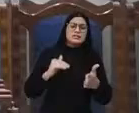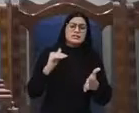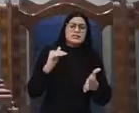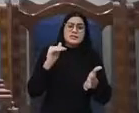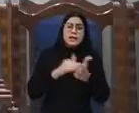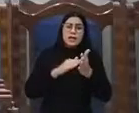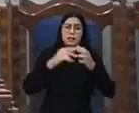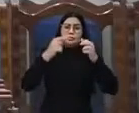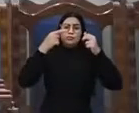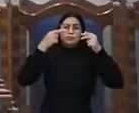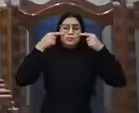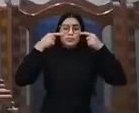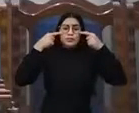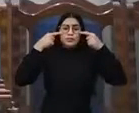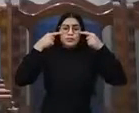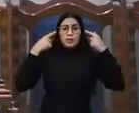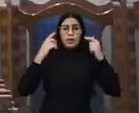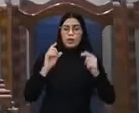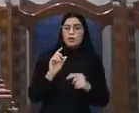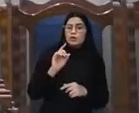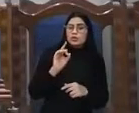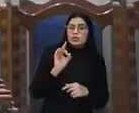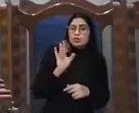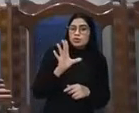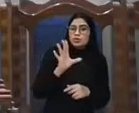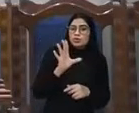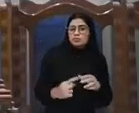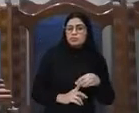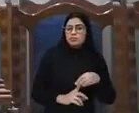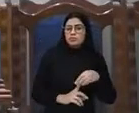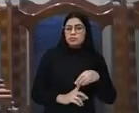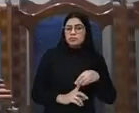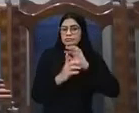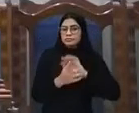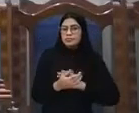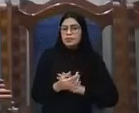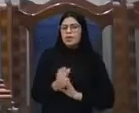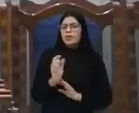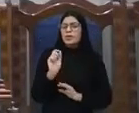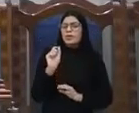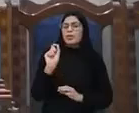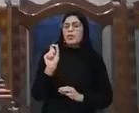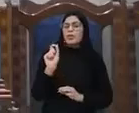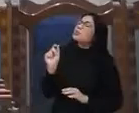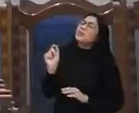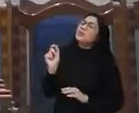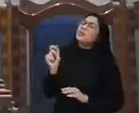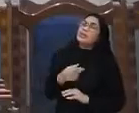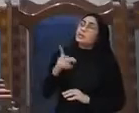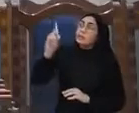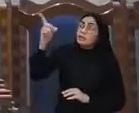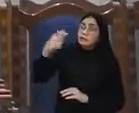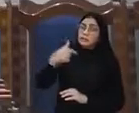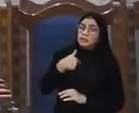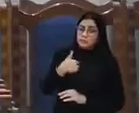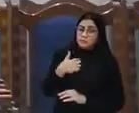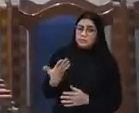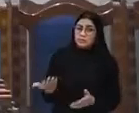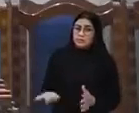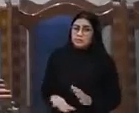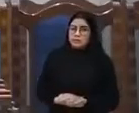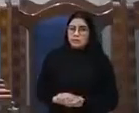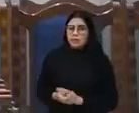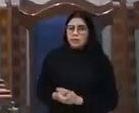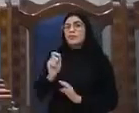Japão. Deus só quer uma coisa do homem. Pastor, o que é que Deus quer de mim essa noite? Que você se arrependa.